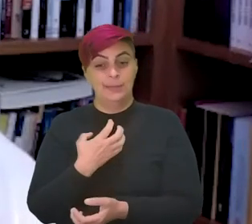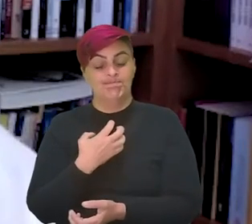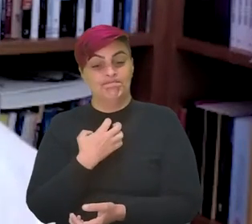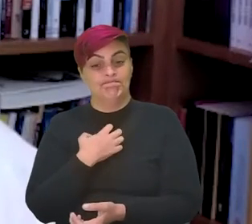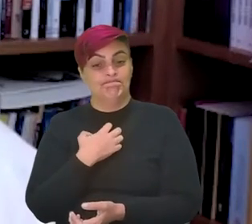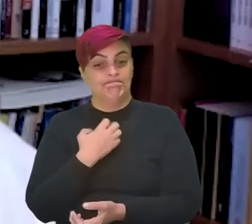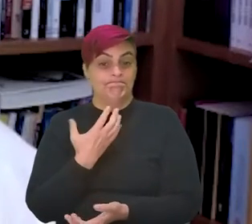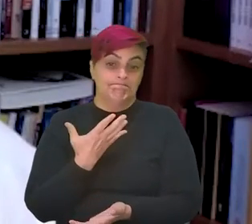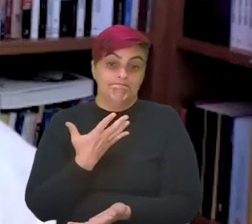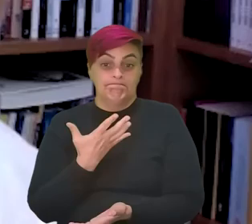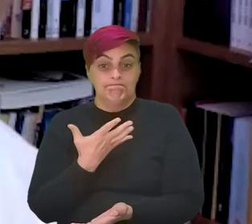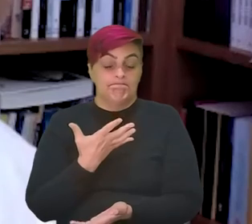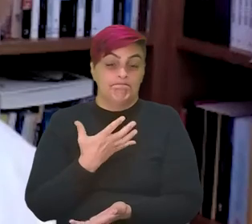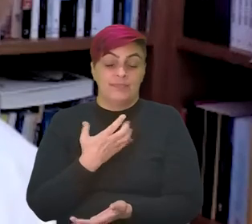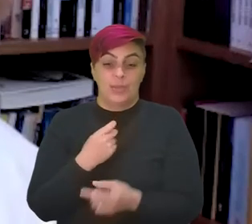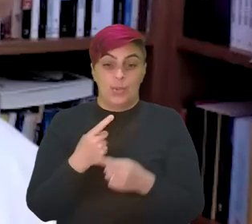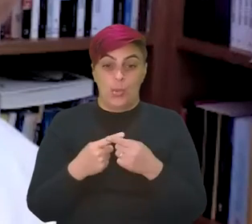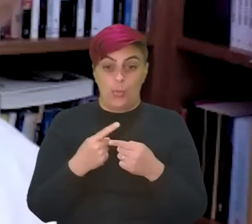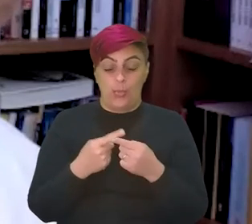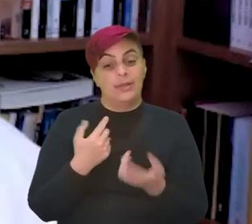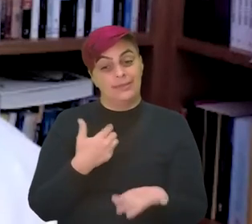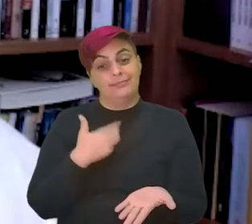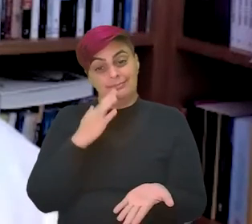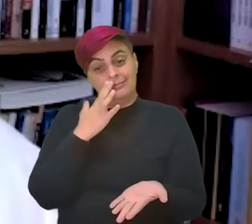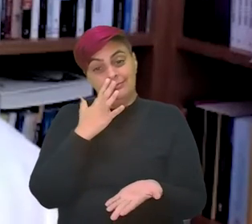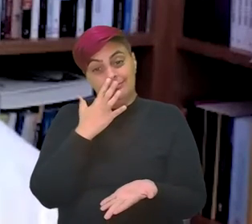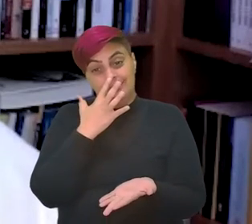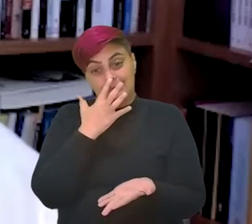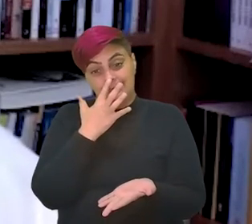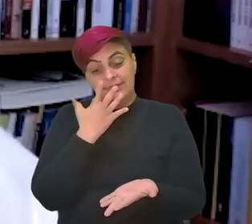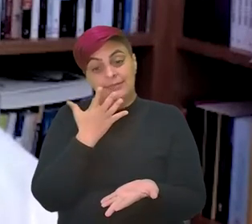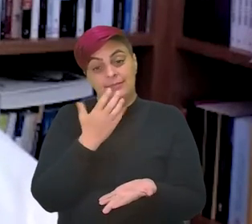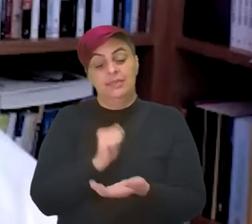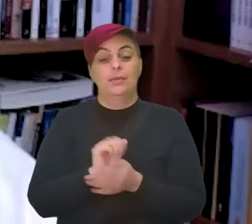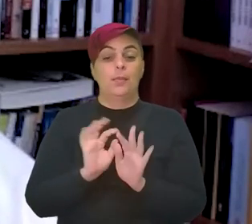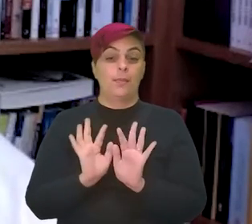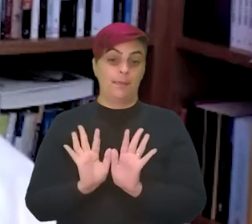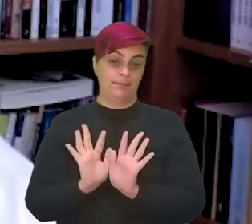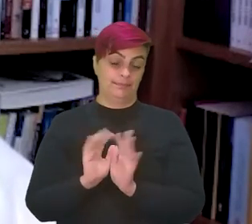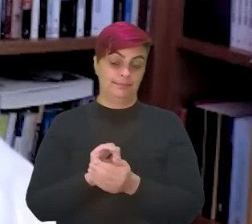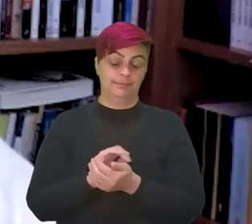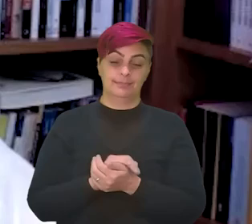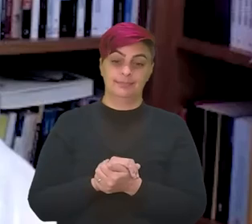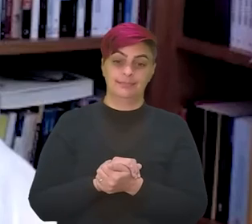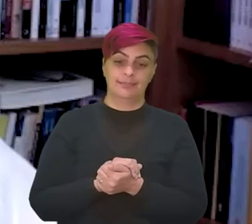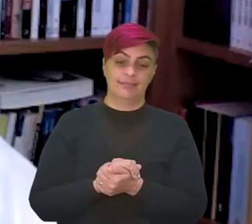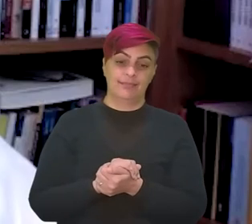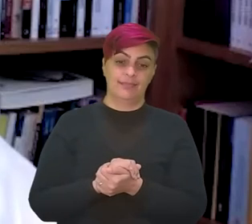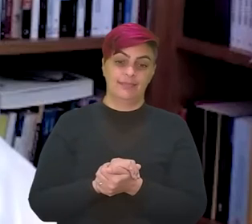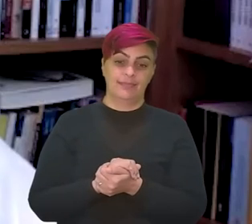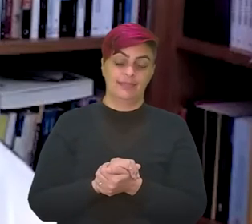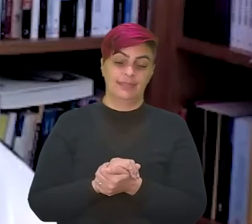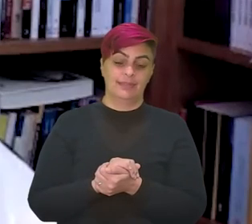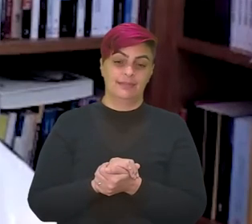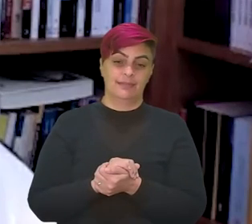certo receio Florestan Fernandes, porque eu admiro imensamente, mas